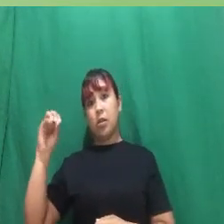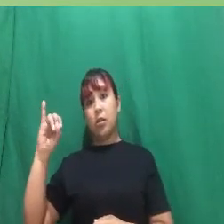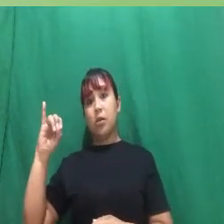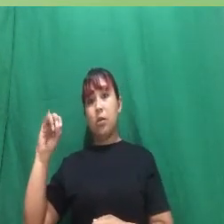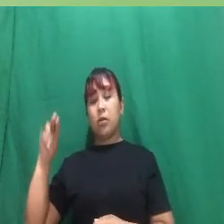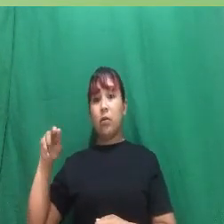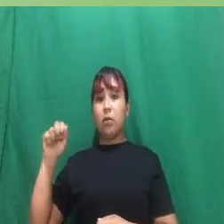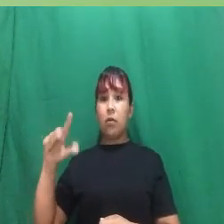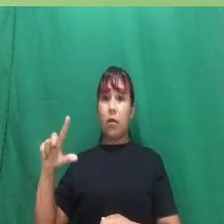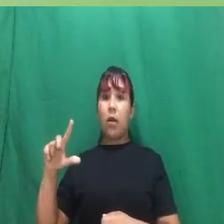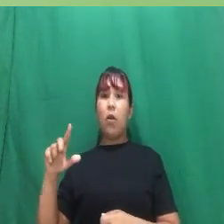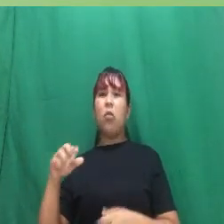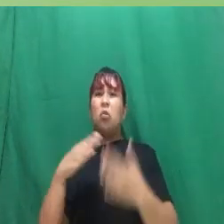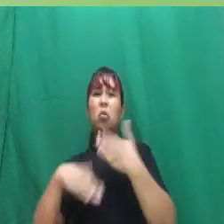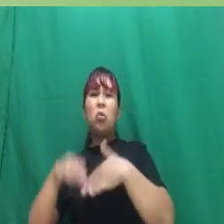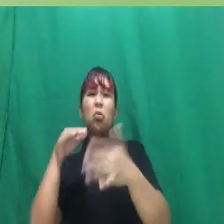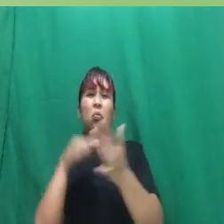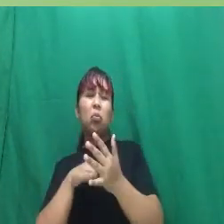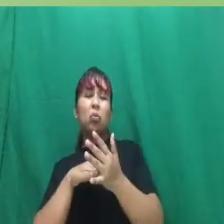é.